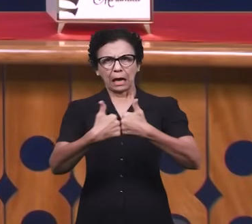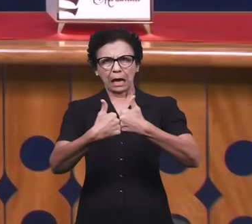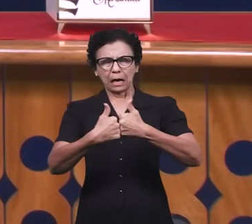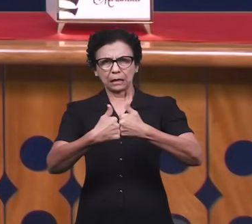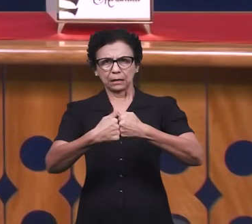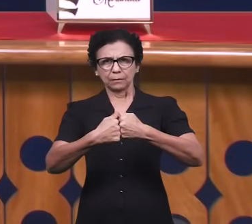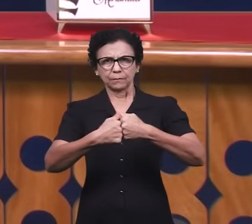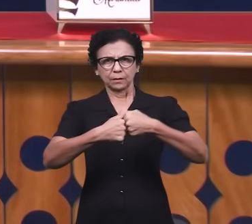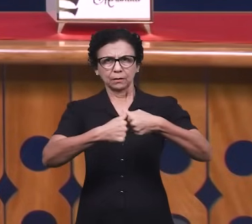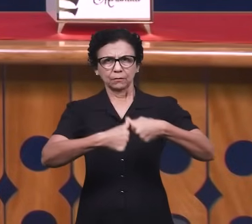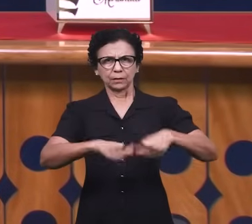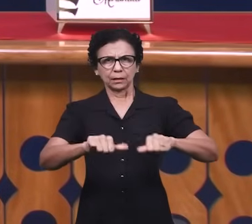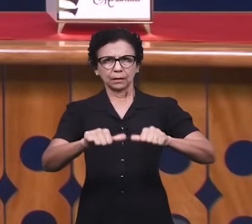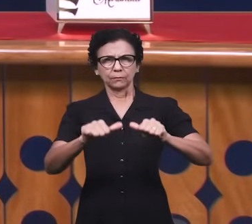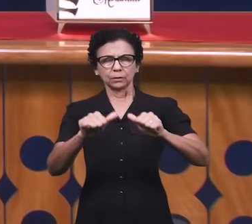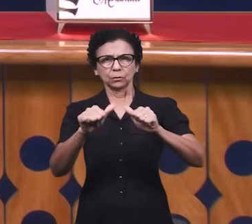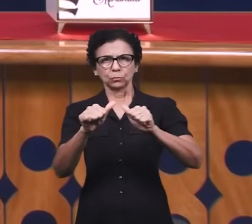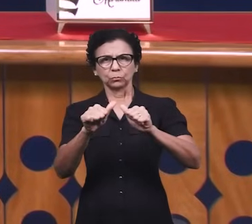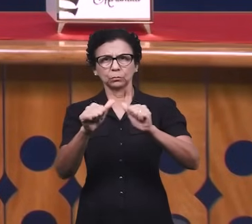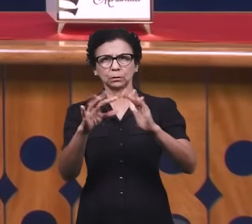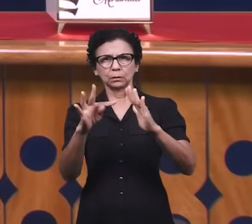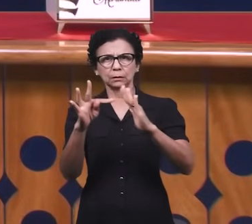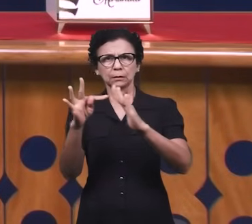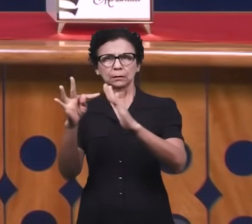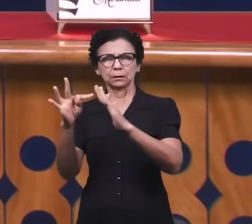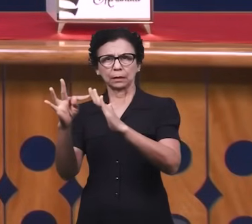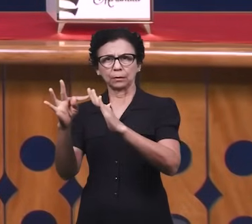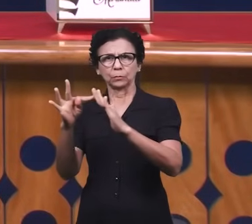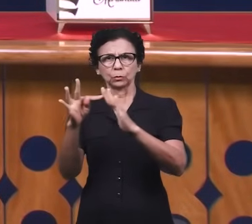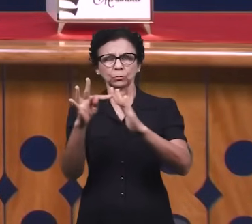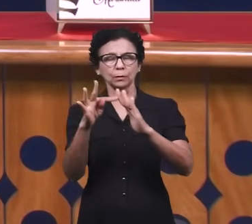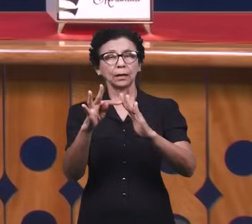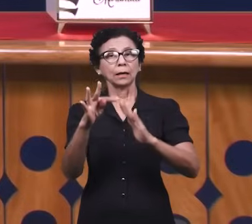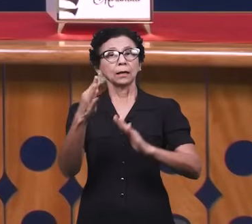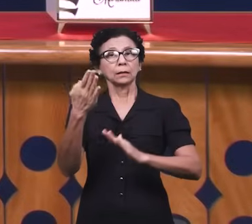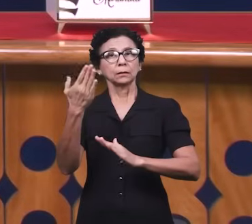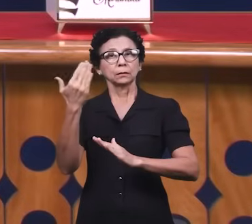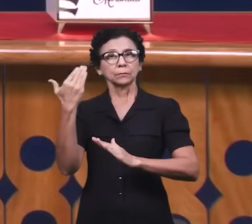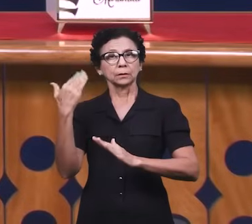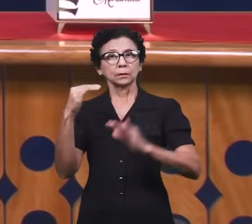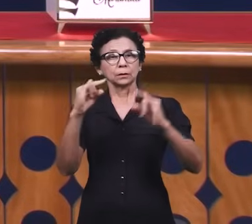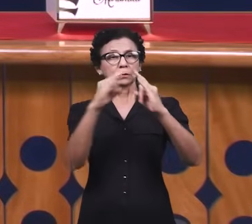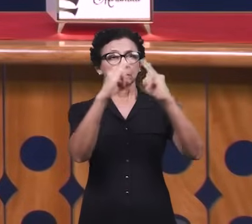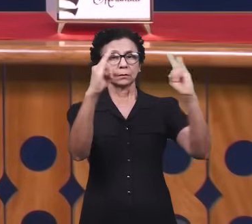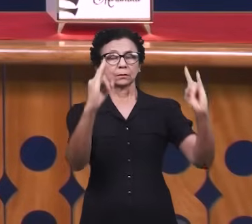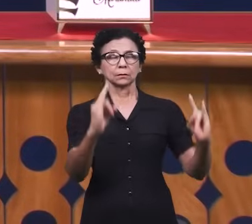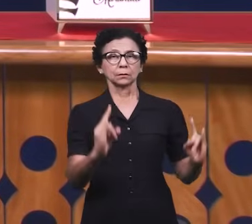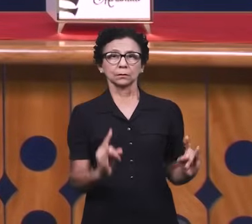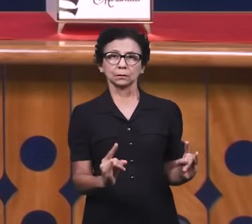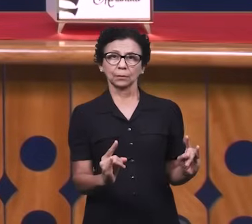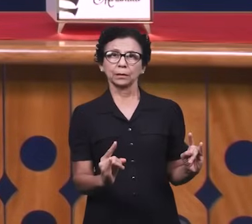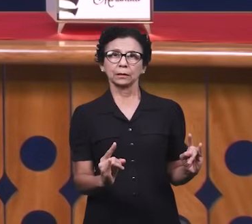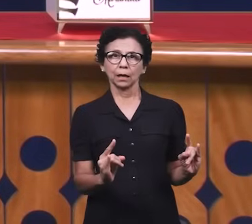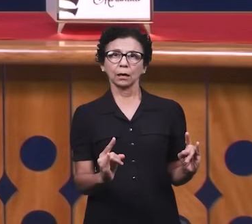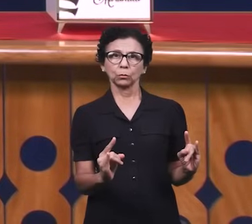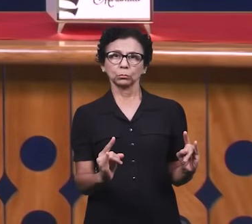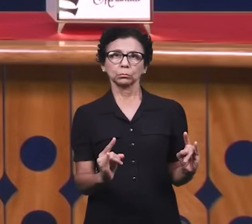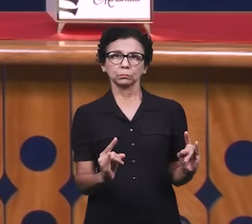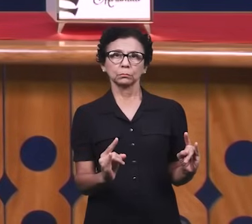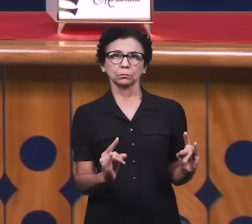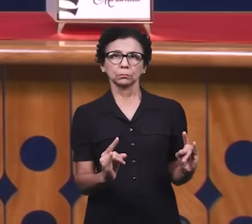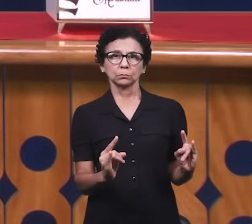a maioria conhece bem, no Santíssimo. E o templo, por sua vez, ficava no